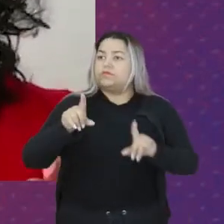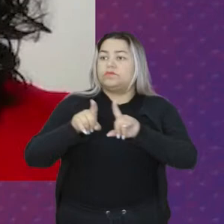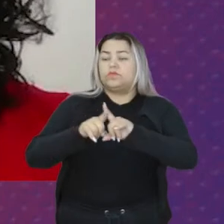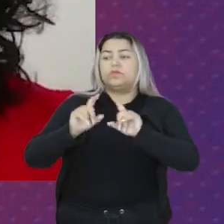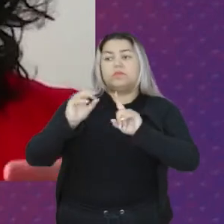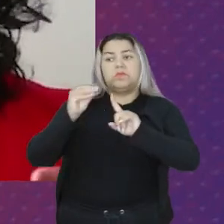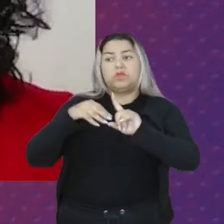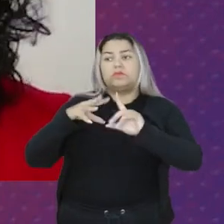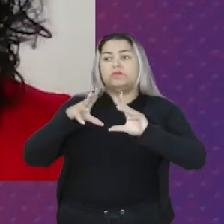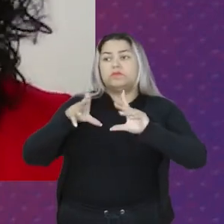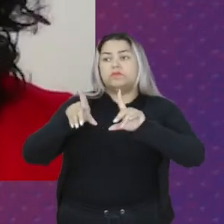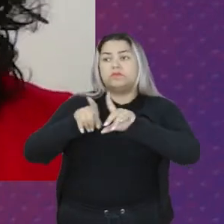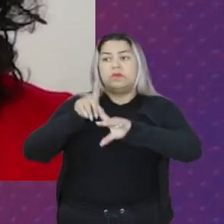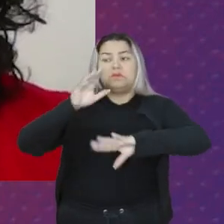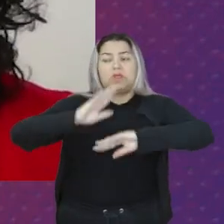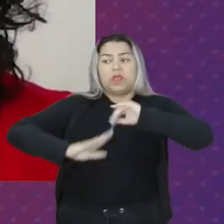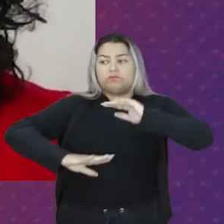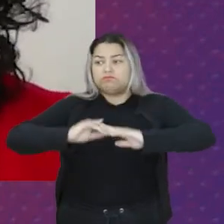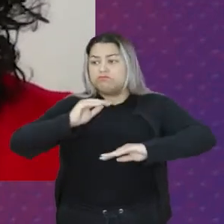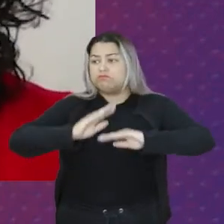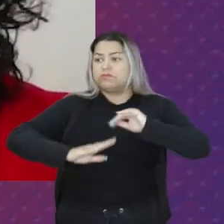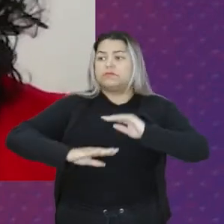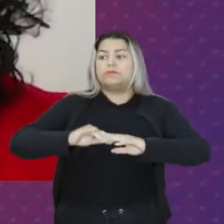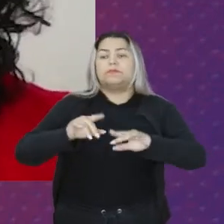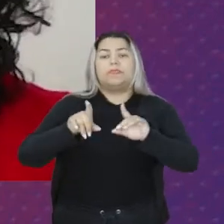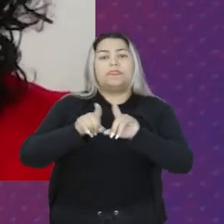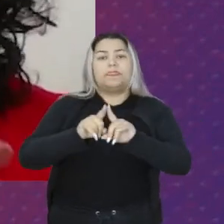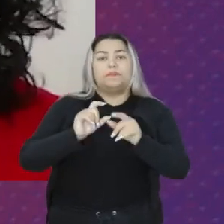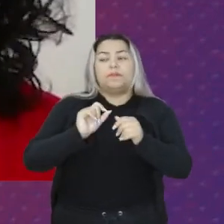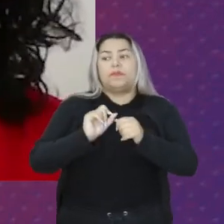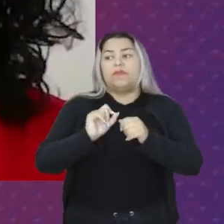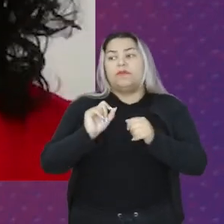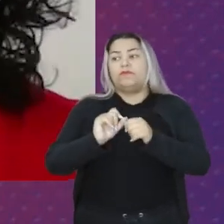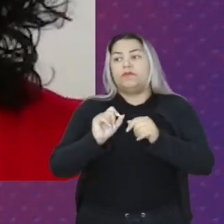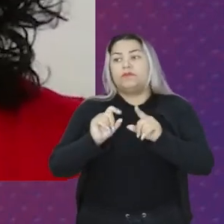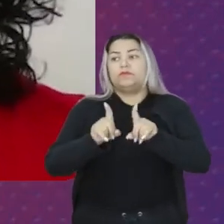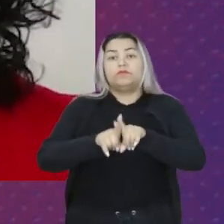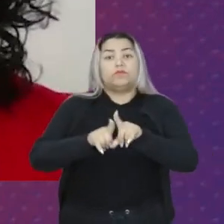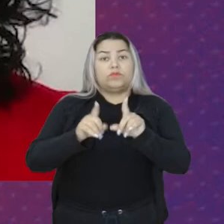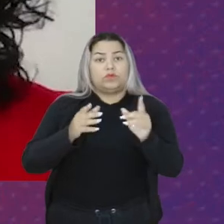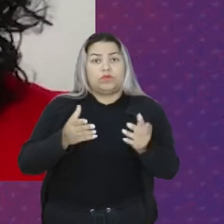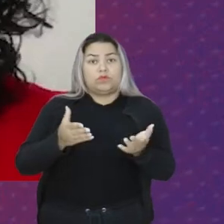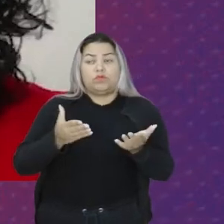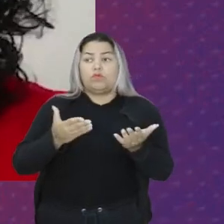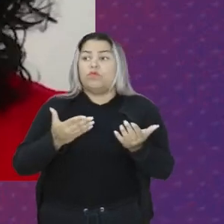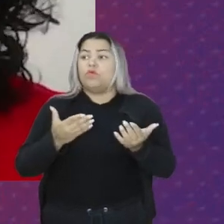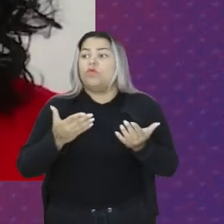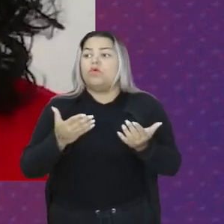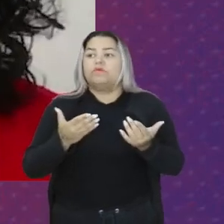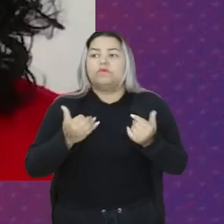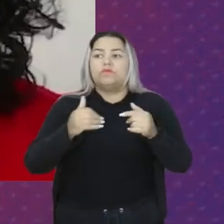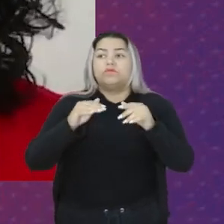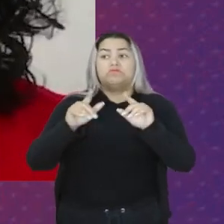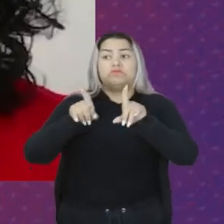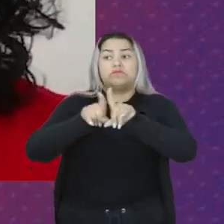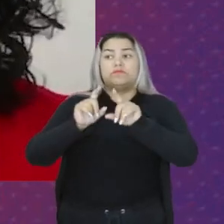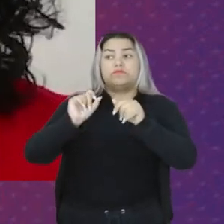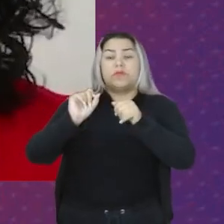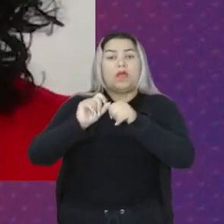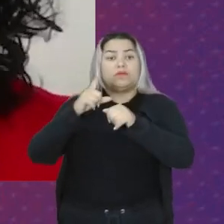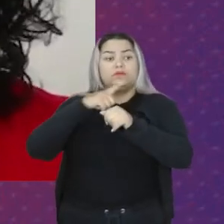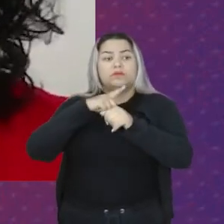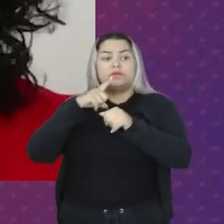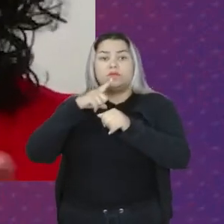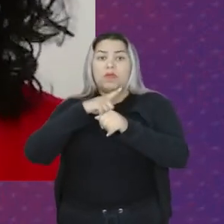caracteriza qualquer ação feita por um adulto para obter vantagem sexual,